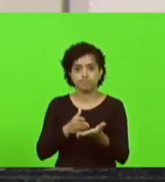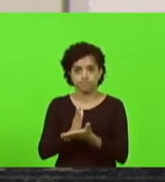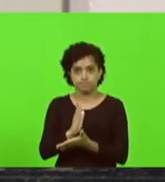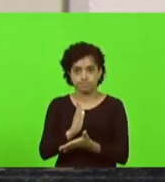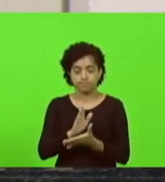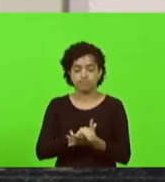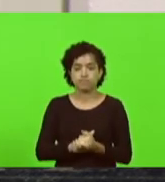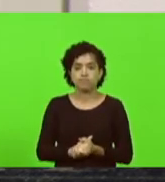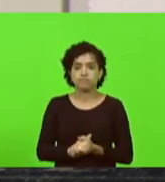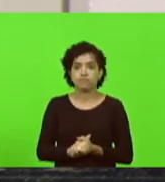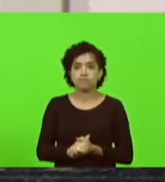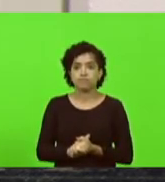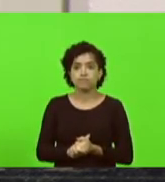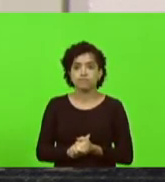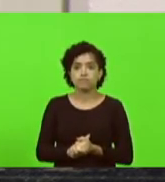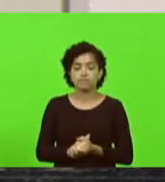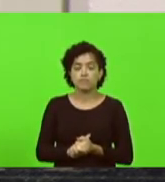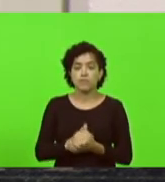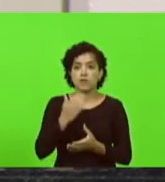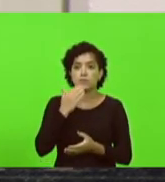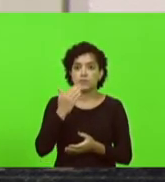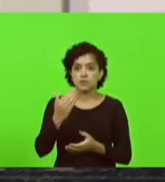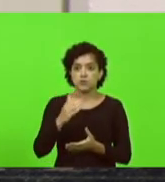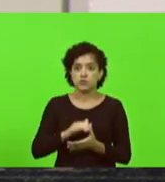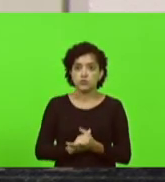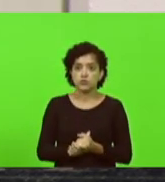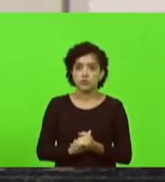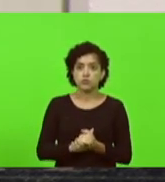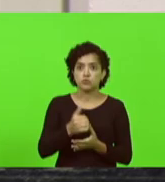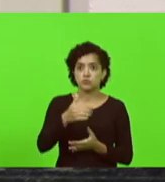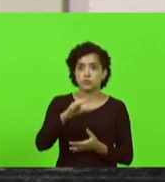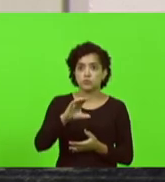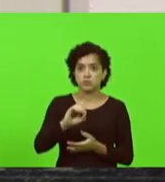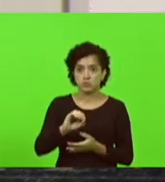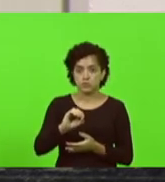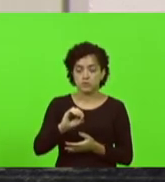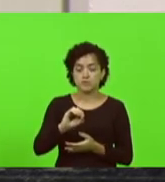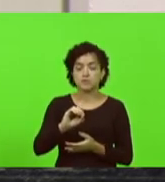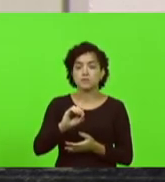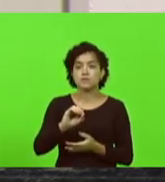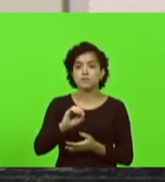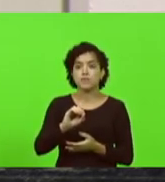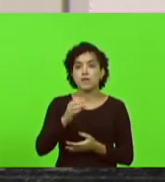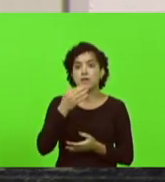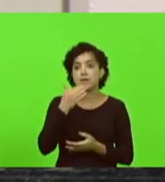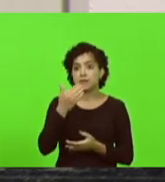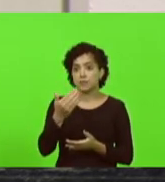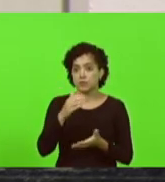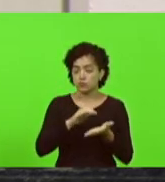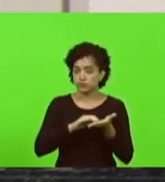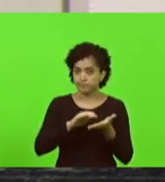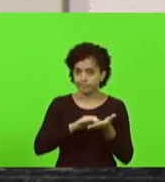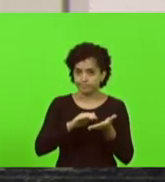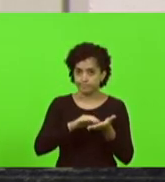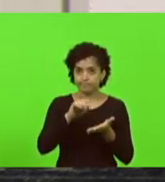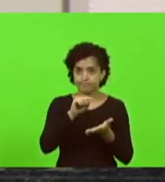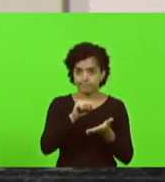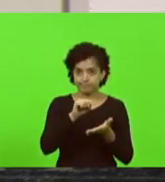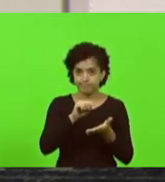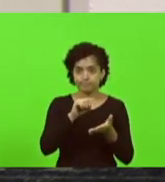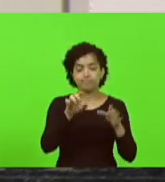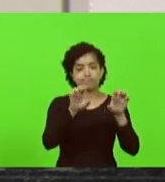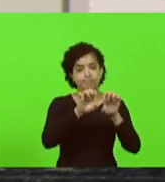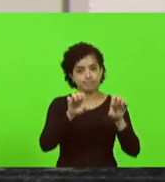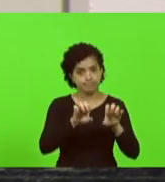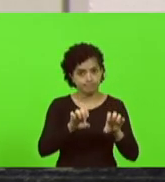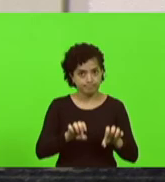aprovado. Pedido de informação número 10, deputado João Amin, solicitando ao secretário de Estado da